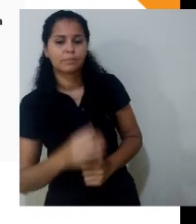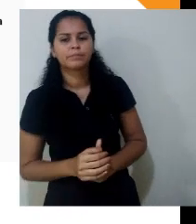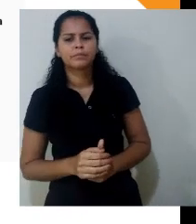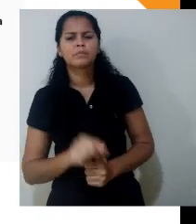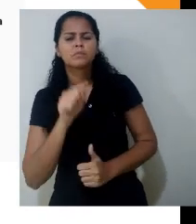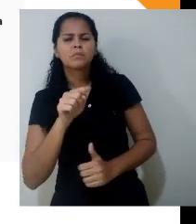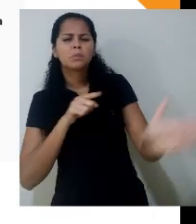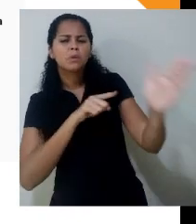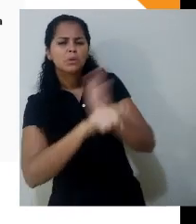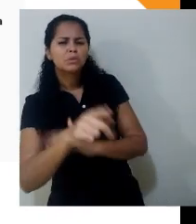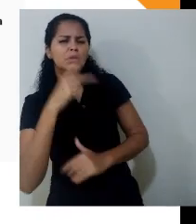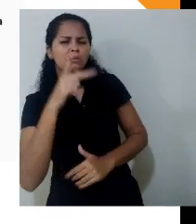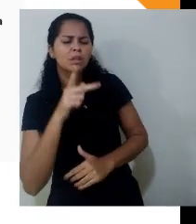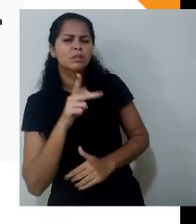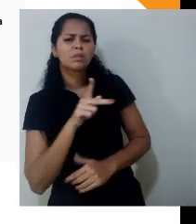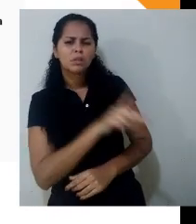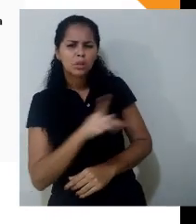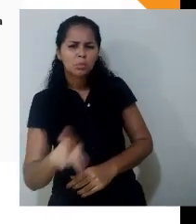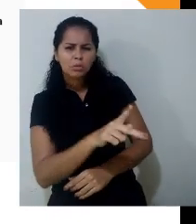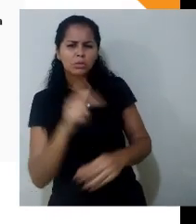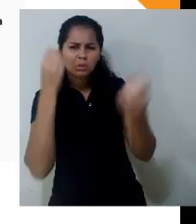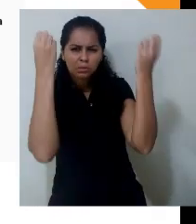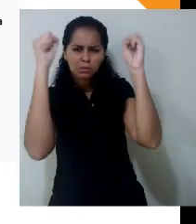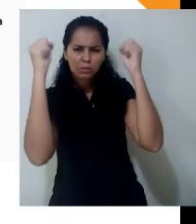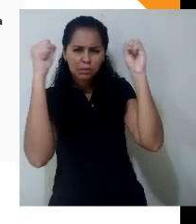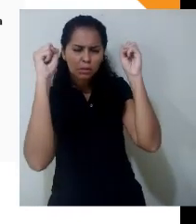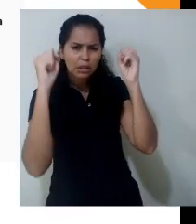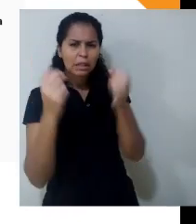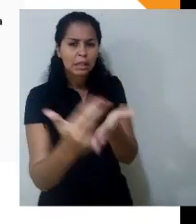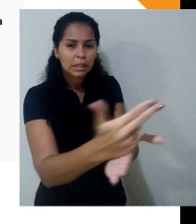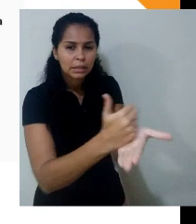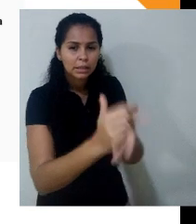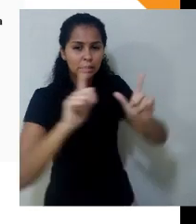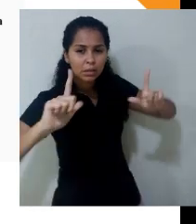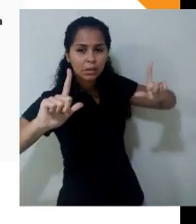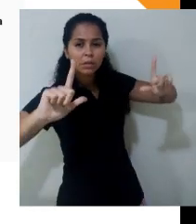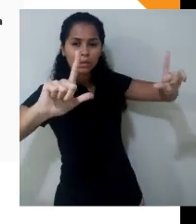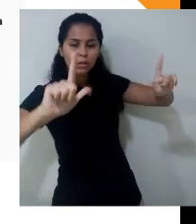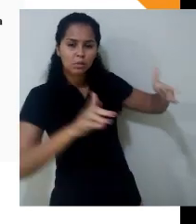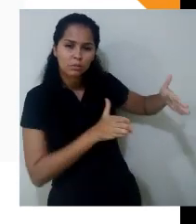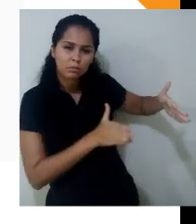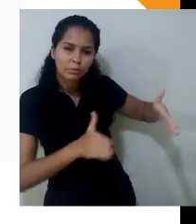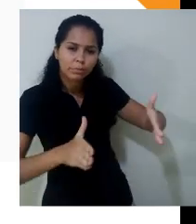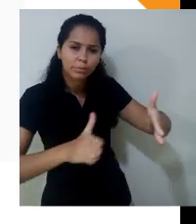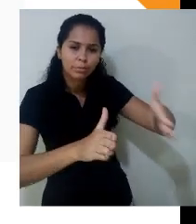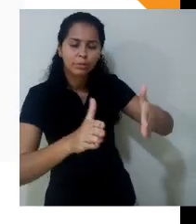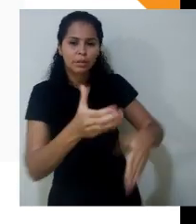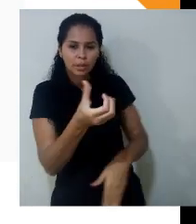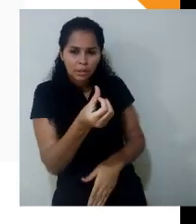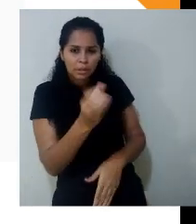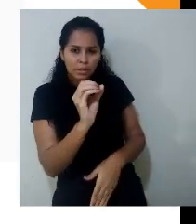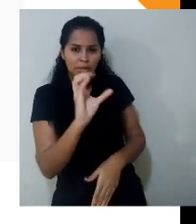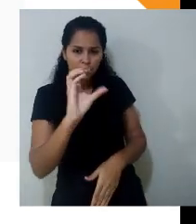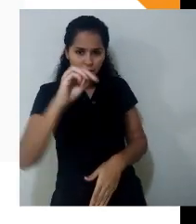questão, no enunciado, está dizendo que o professor de educação física, ele desenhou numa lousa uma pista de 60 centímetros, assim.